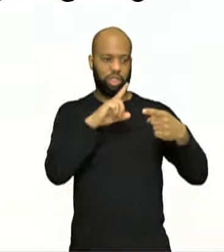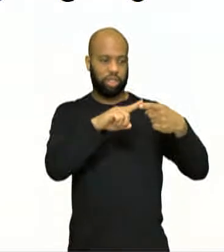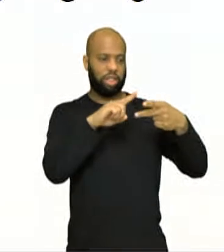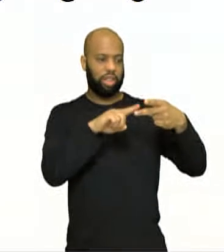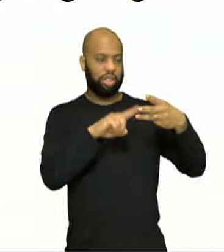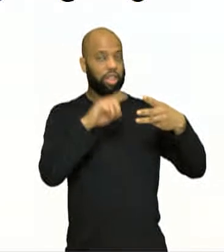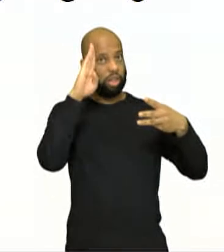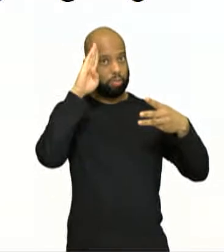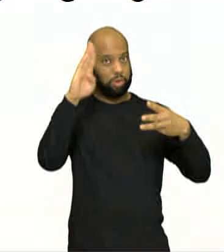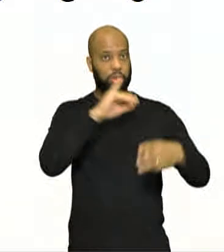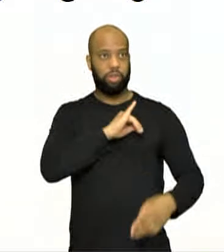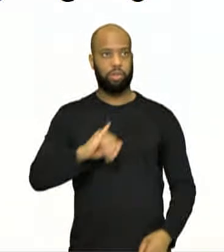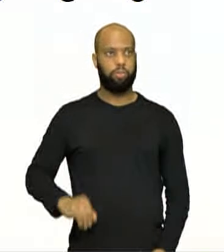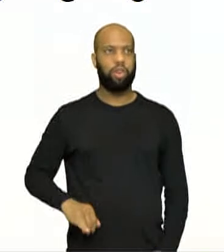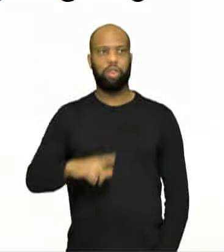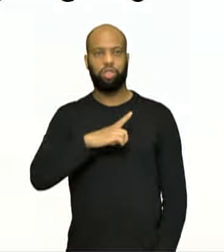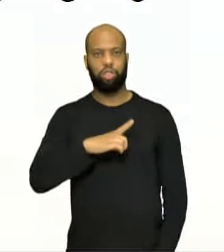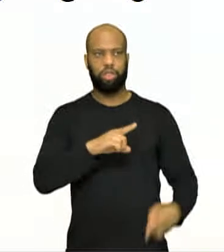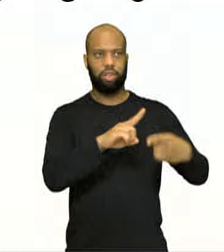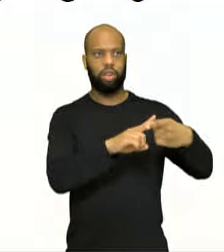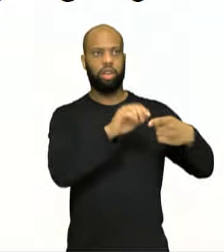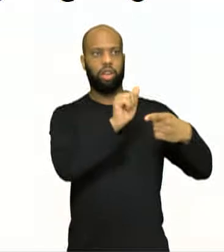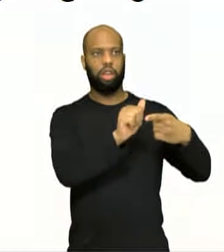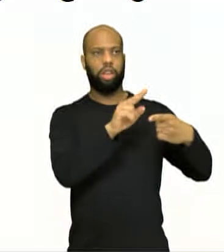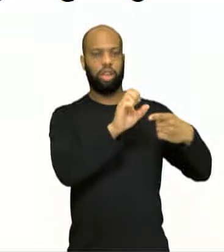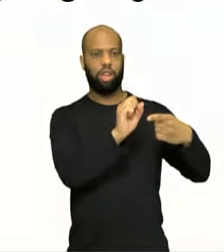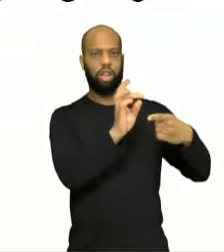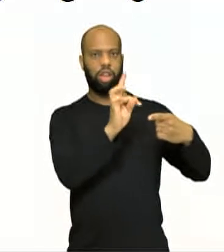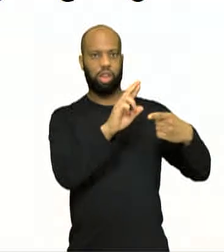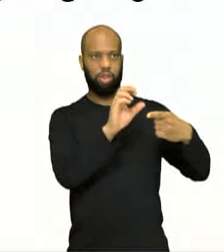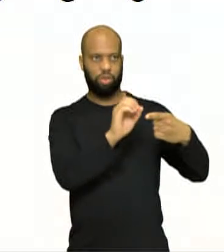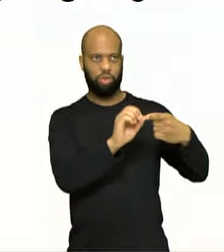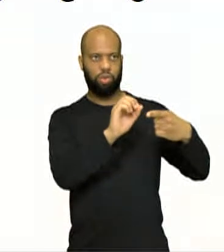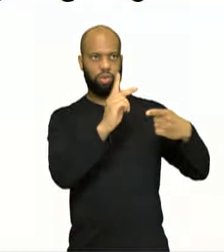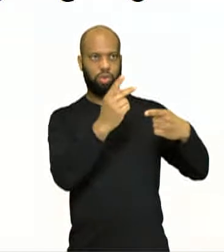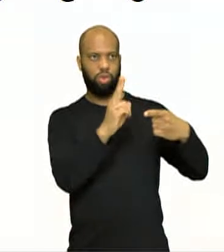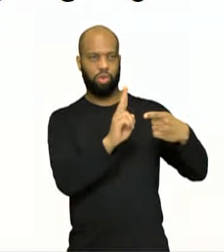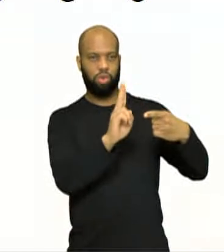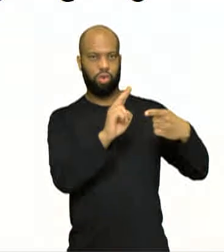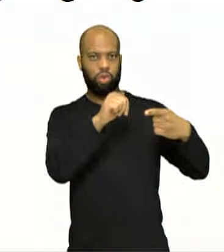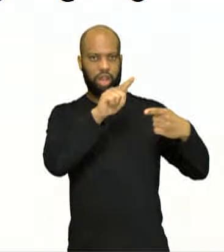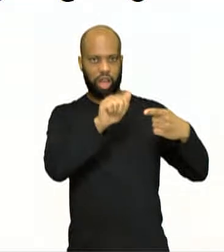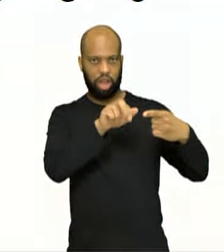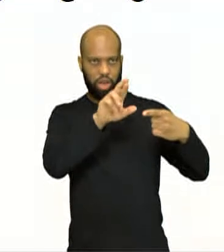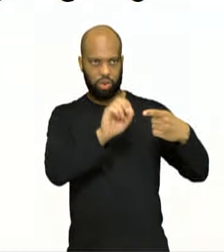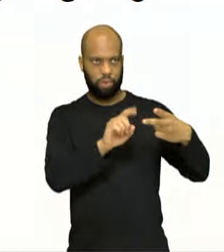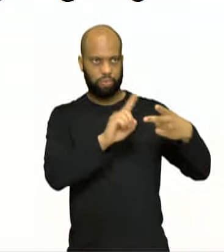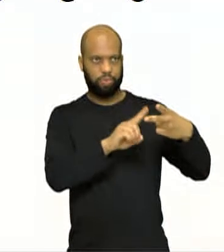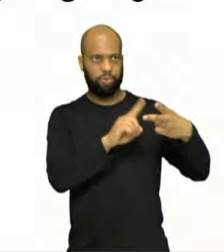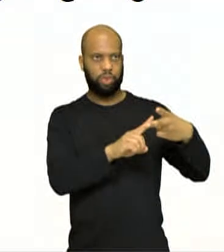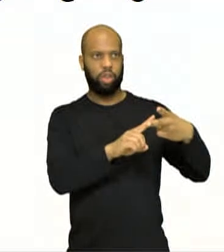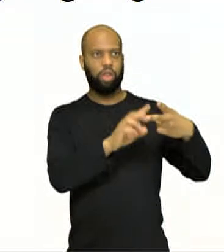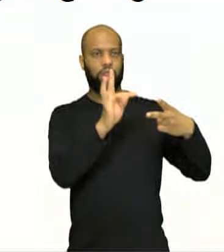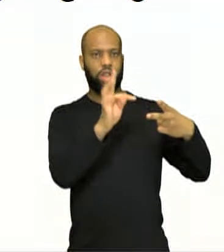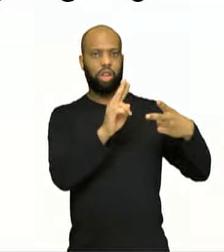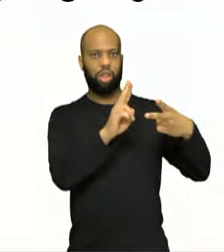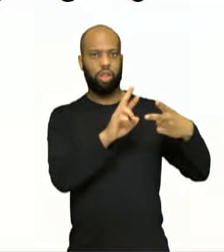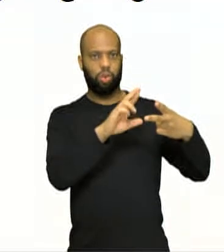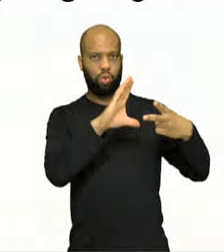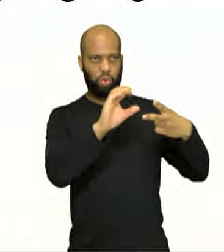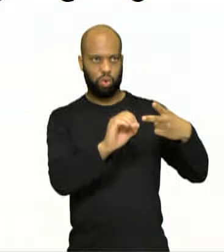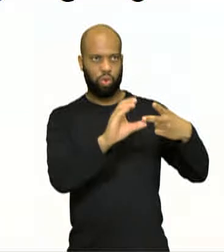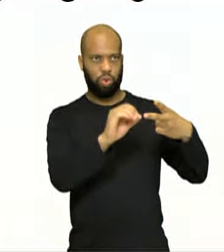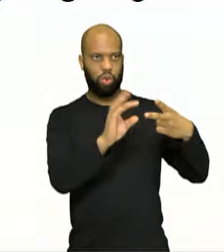principais impérios da região: o Império Russo, o Império Austro-Húngaro e o Império